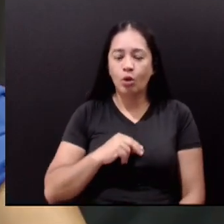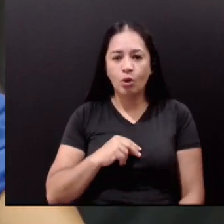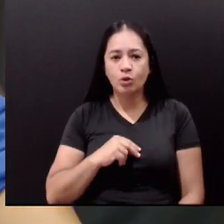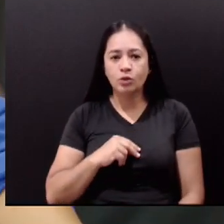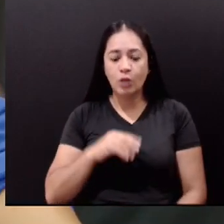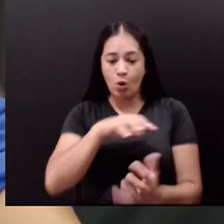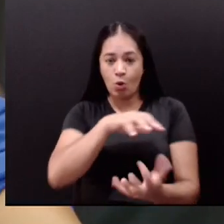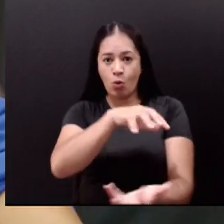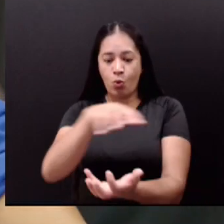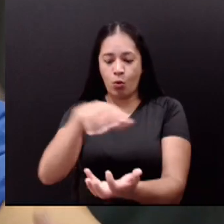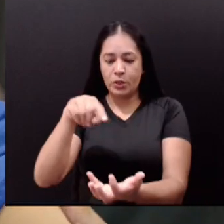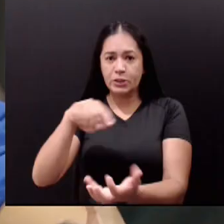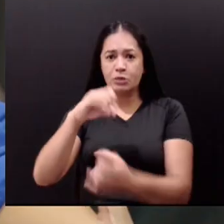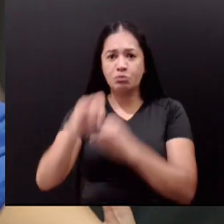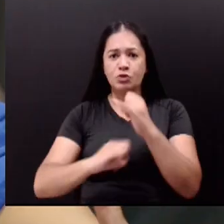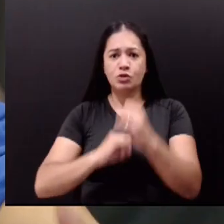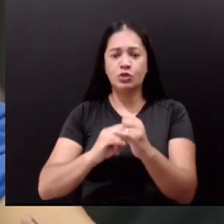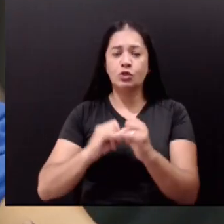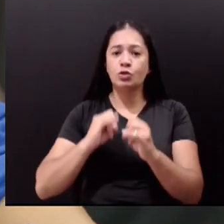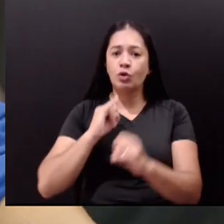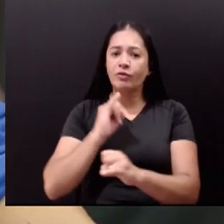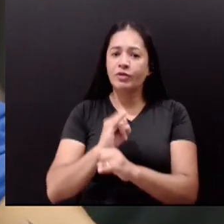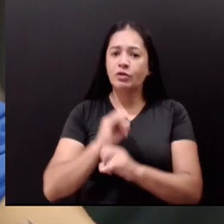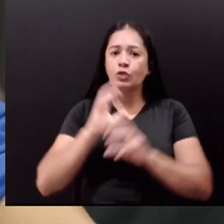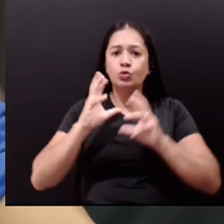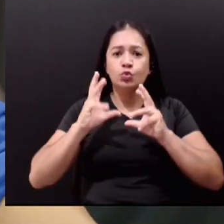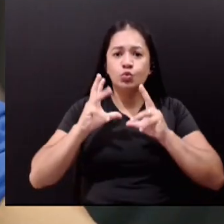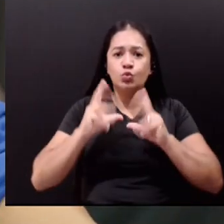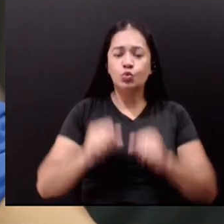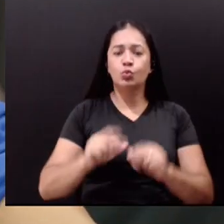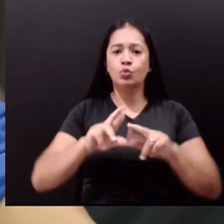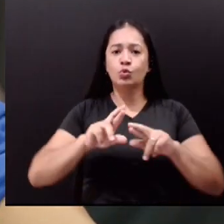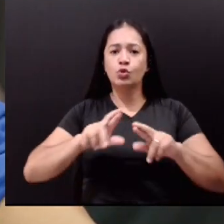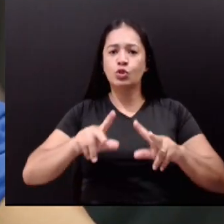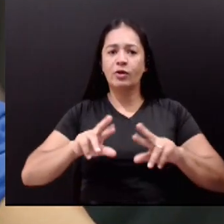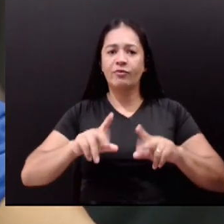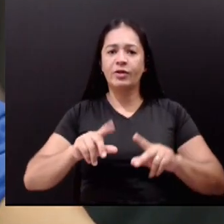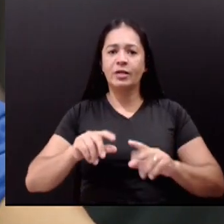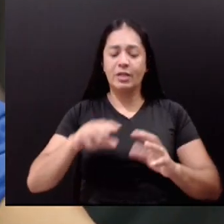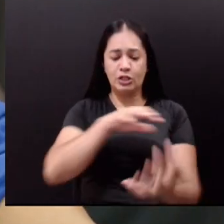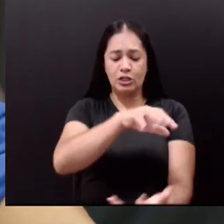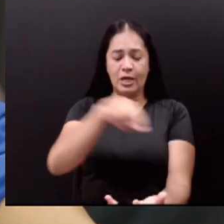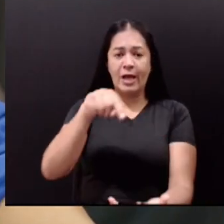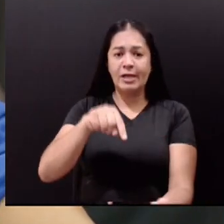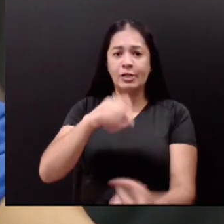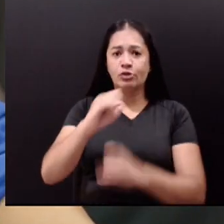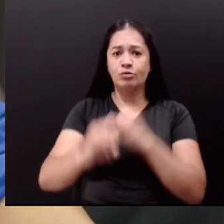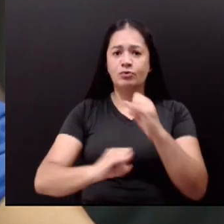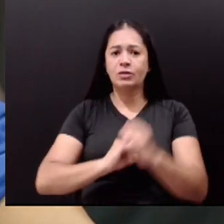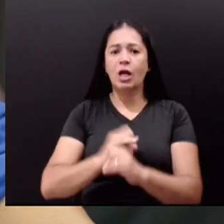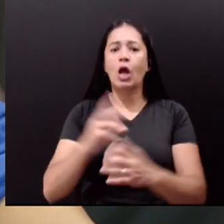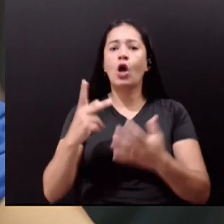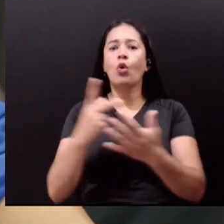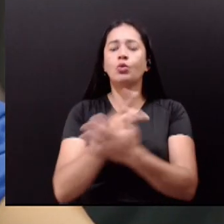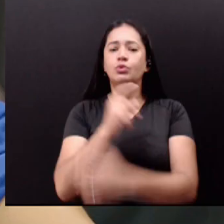tudo diferente. O que que aconteceu no mundo nesse mundo virtual, doutor? Ou isso